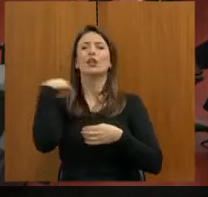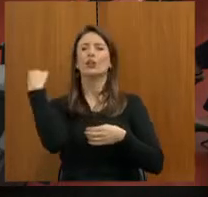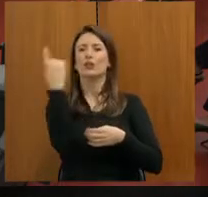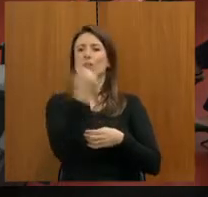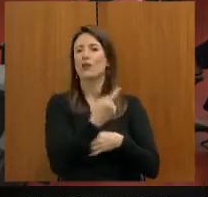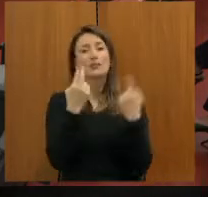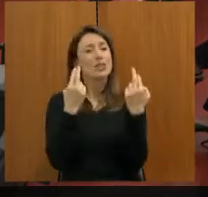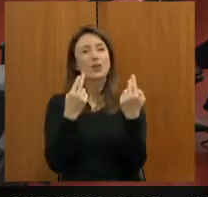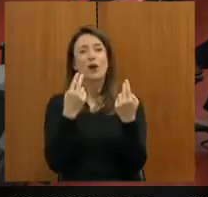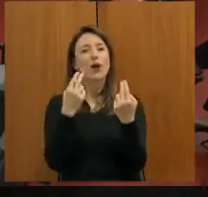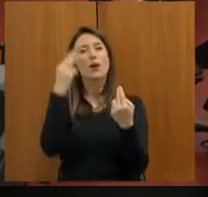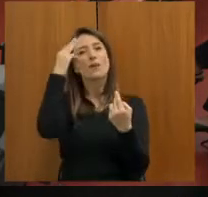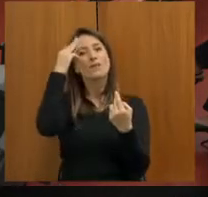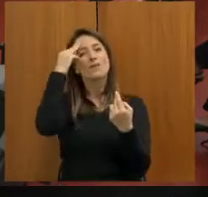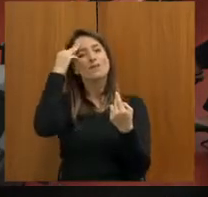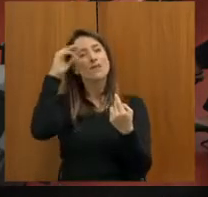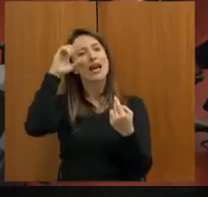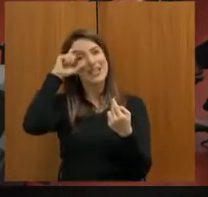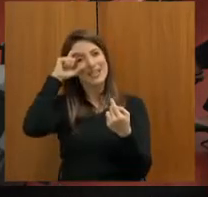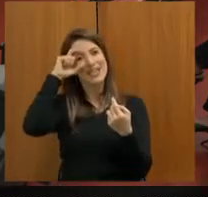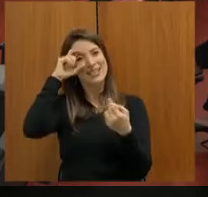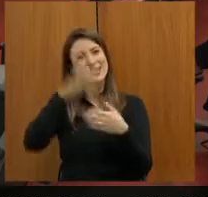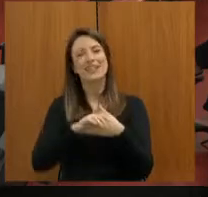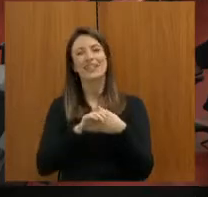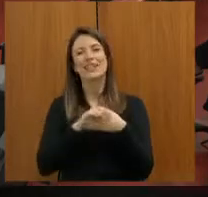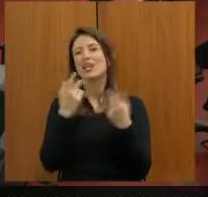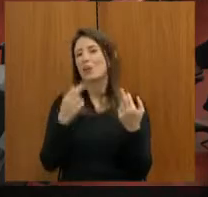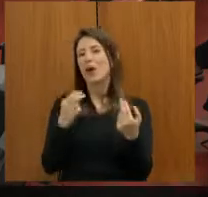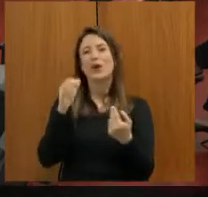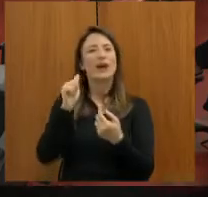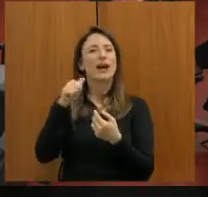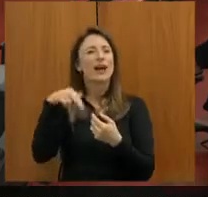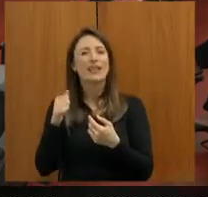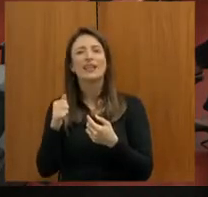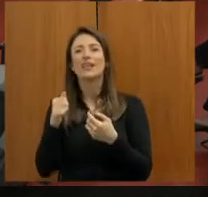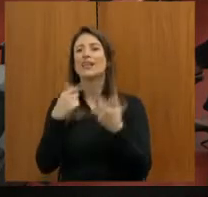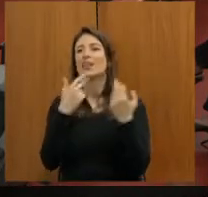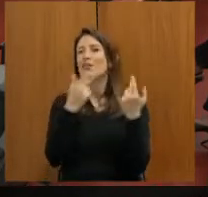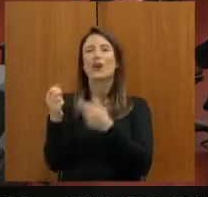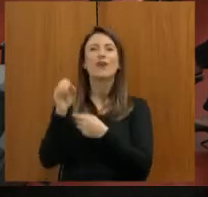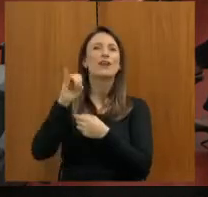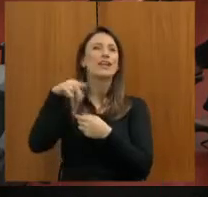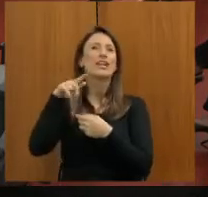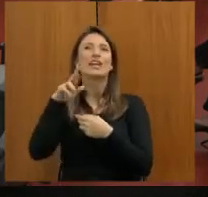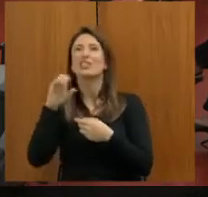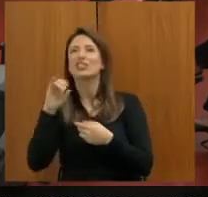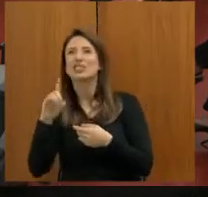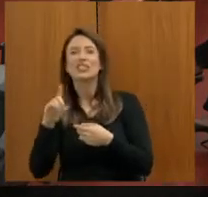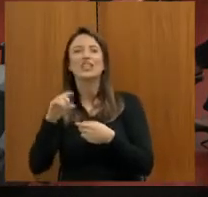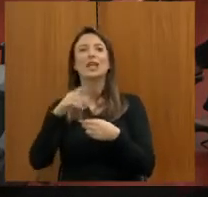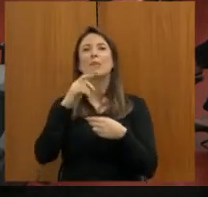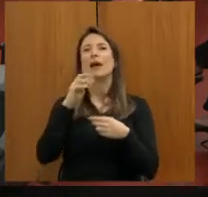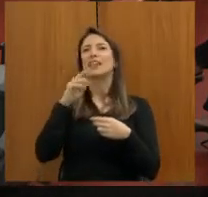muitas Anas muitas ingrids muitas patrícias Somos muitas mulheres